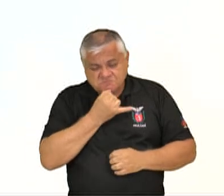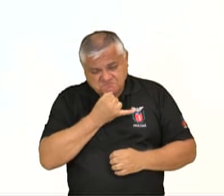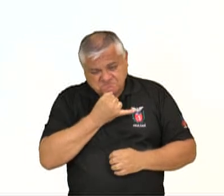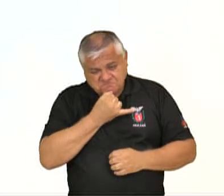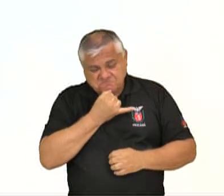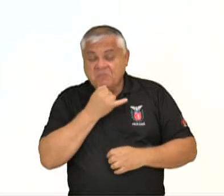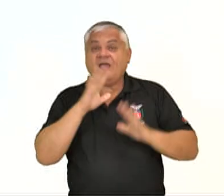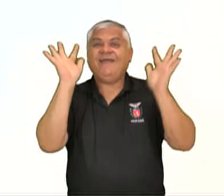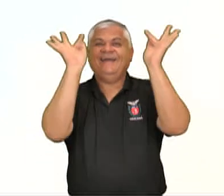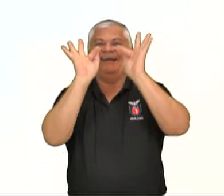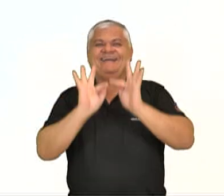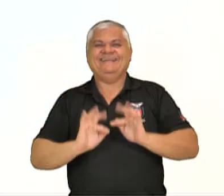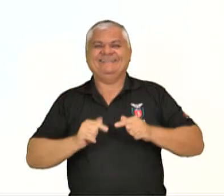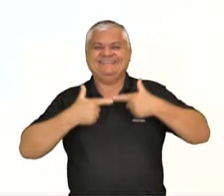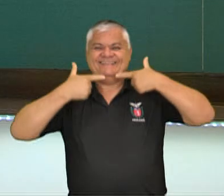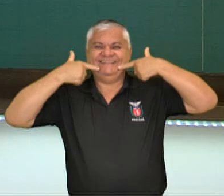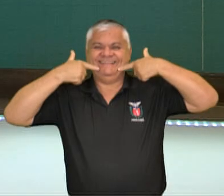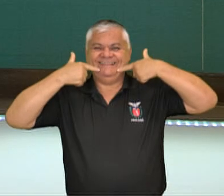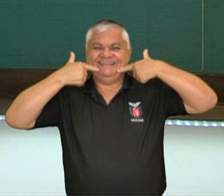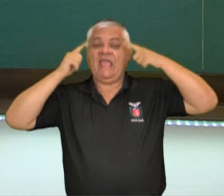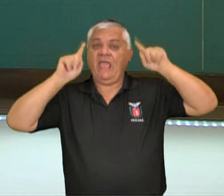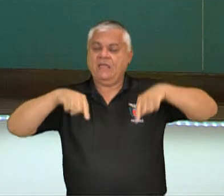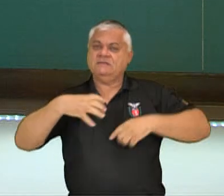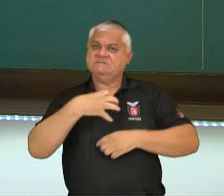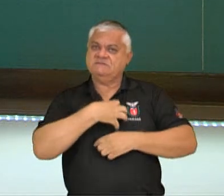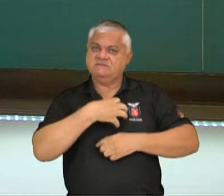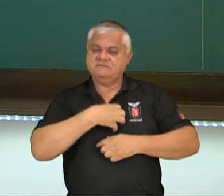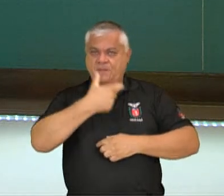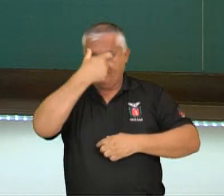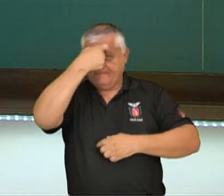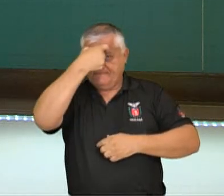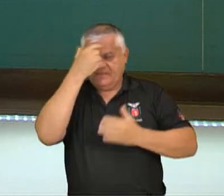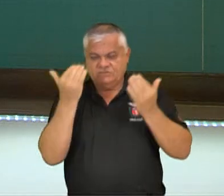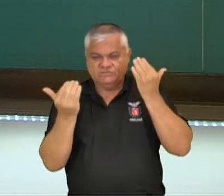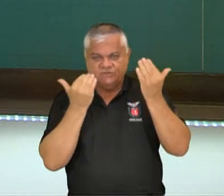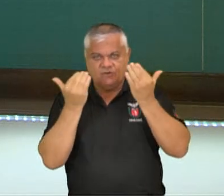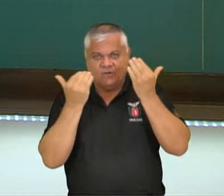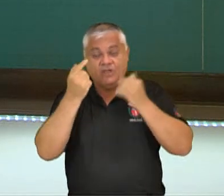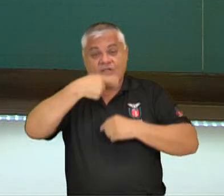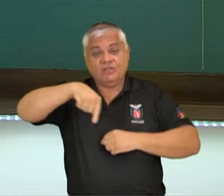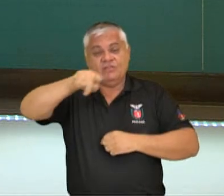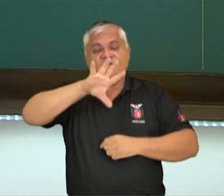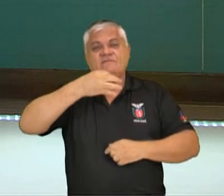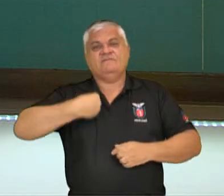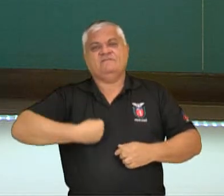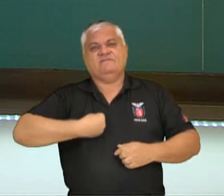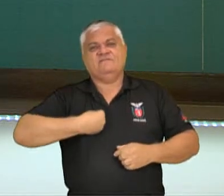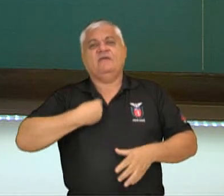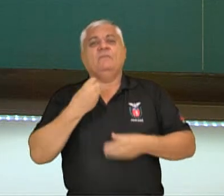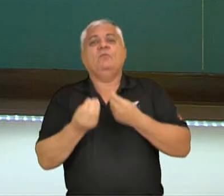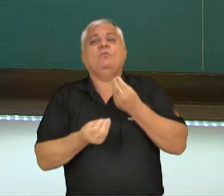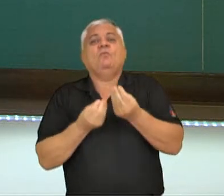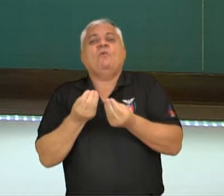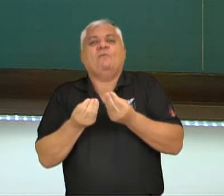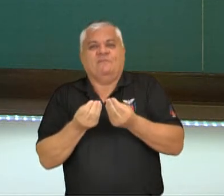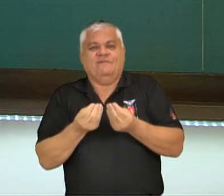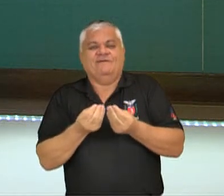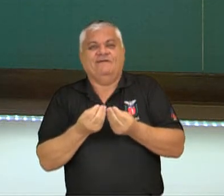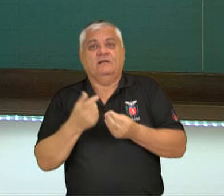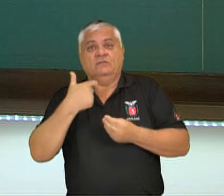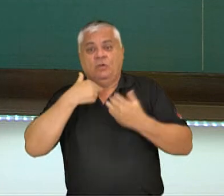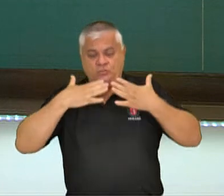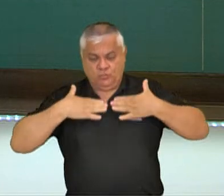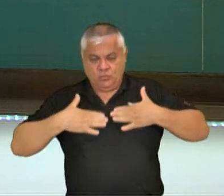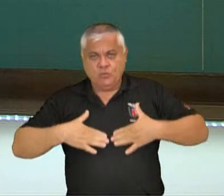as sensações psicológicas, a forma como nós vivemos essas emoções, a forma como o